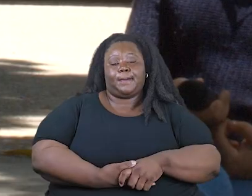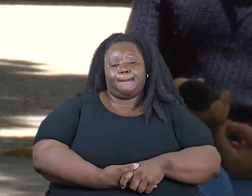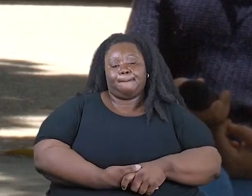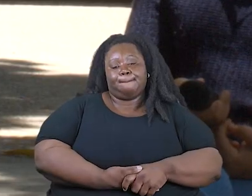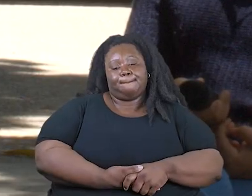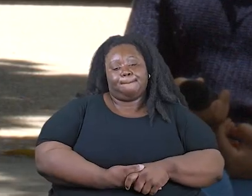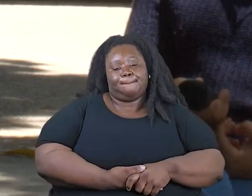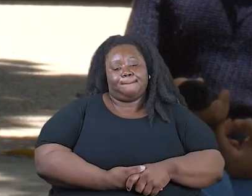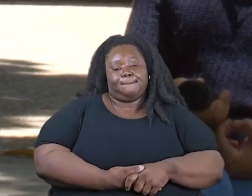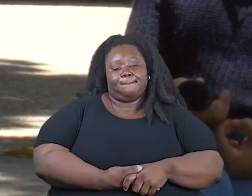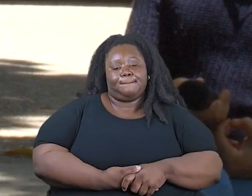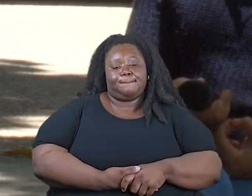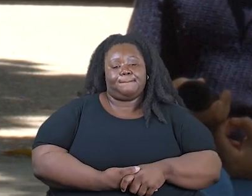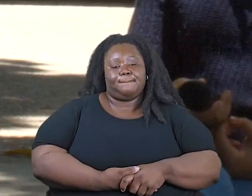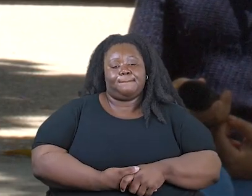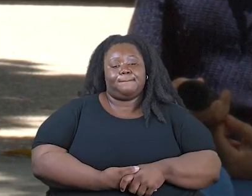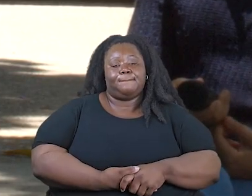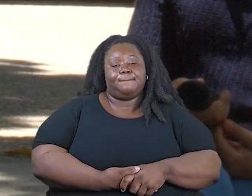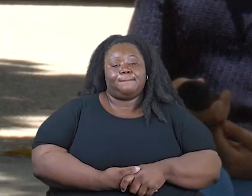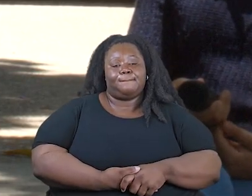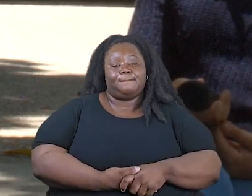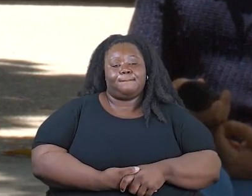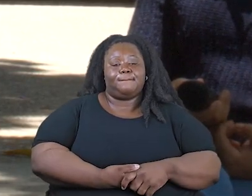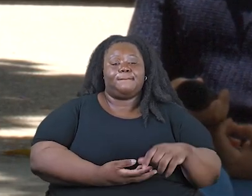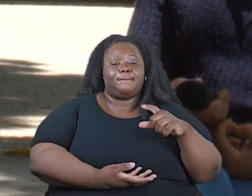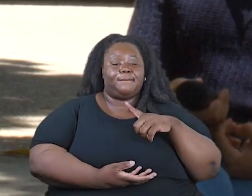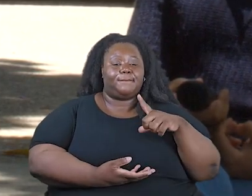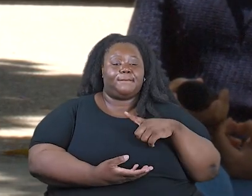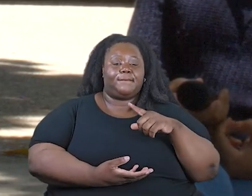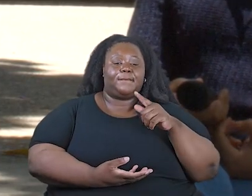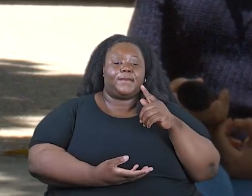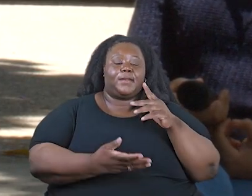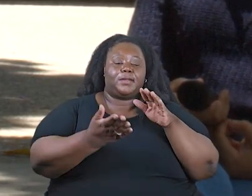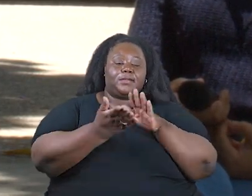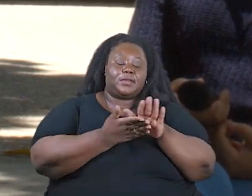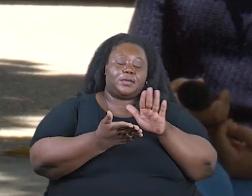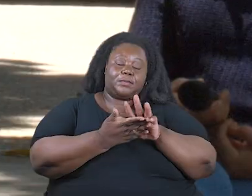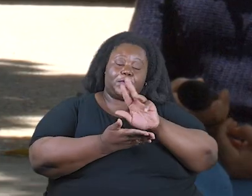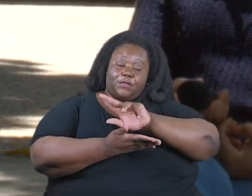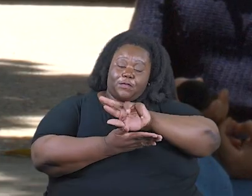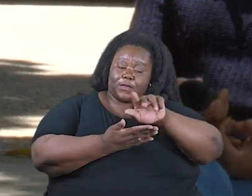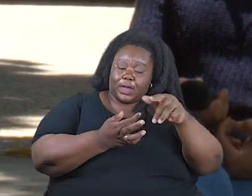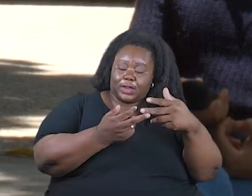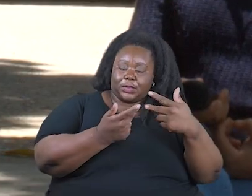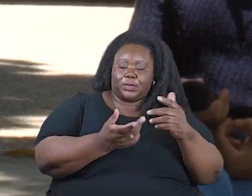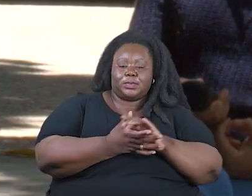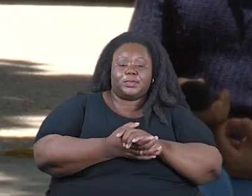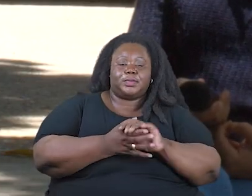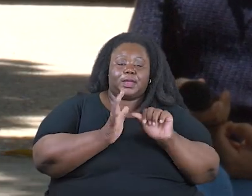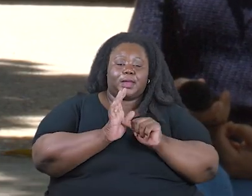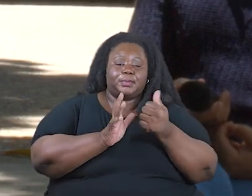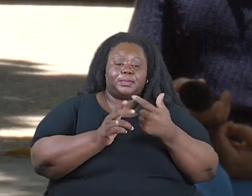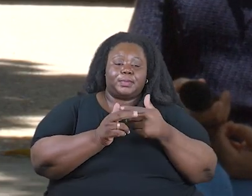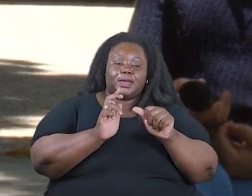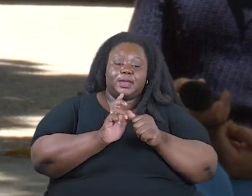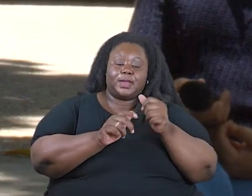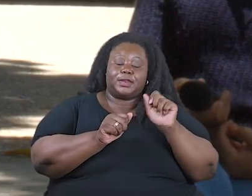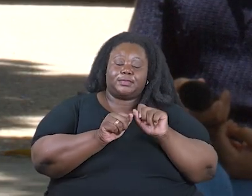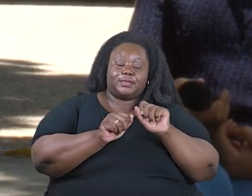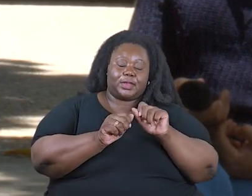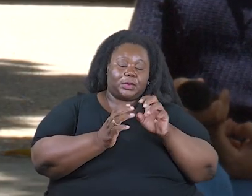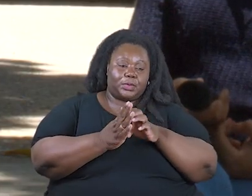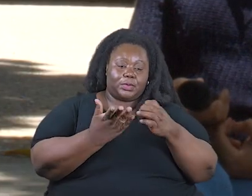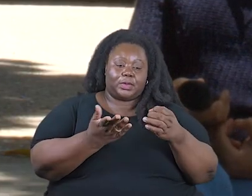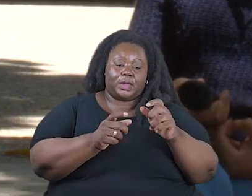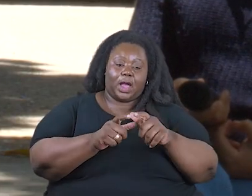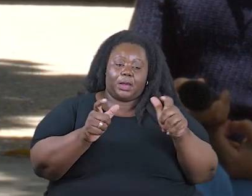lá impressão tipográfica, tem prelo para gravura, tem vários equipamentos. a primeira vez que eles fizeram